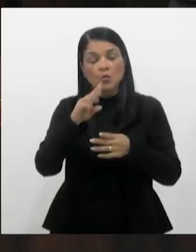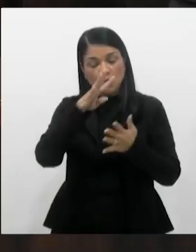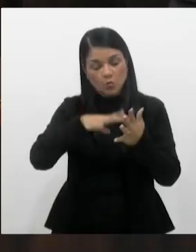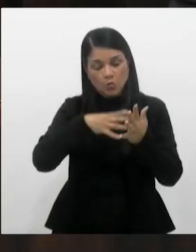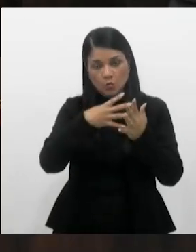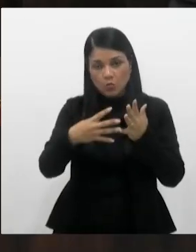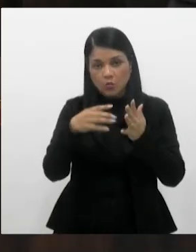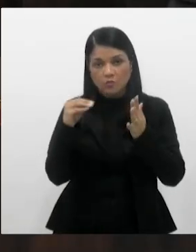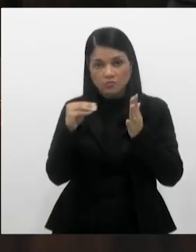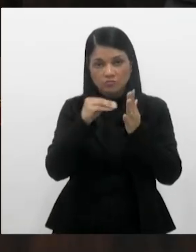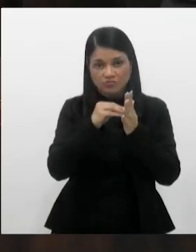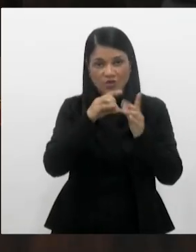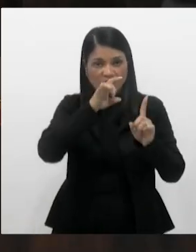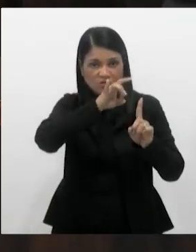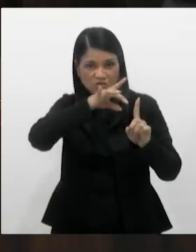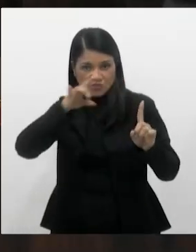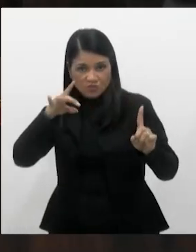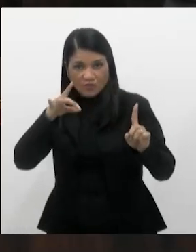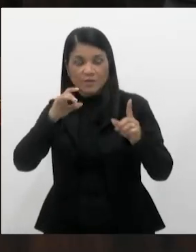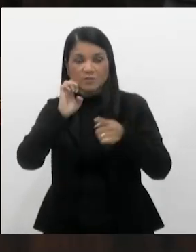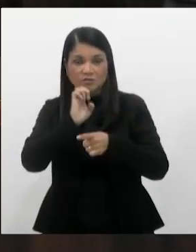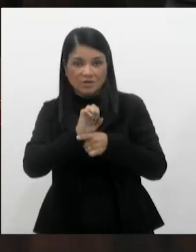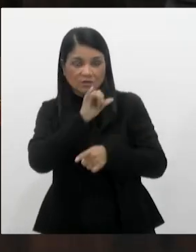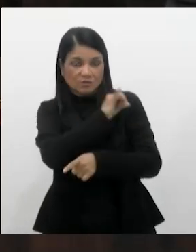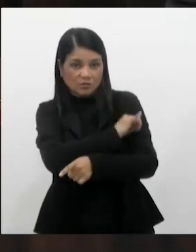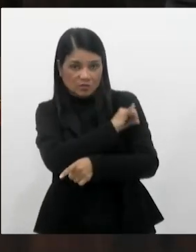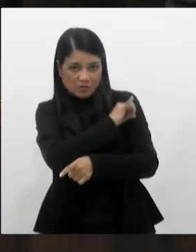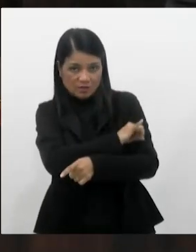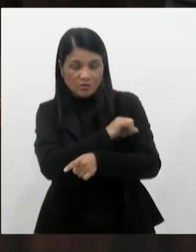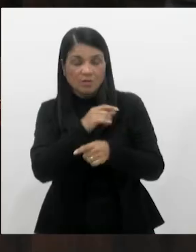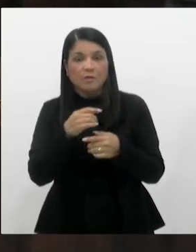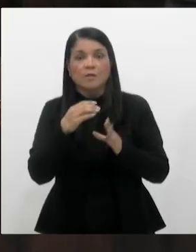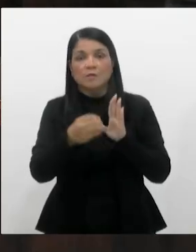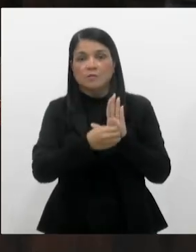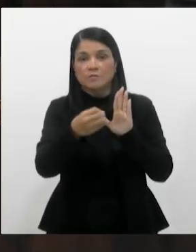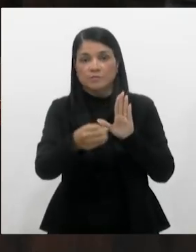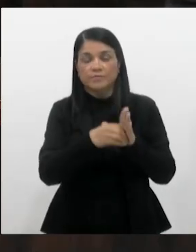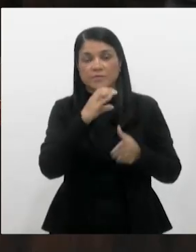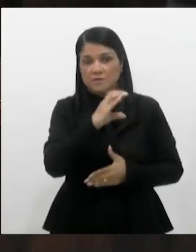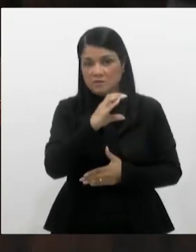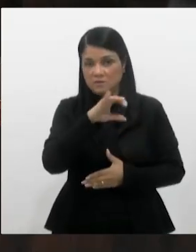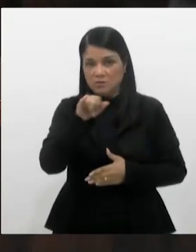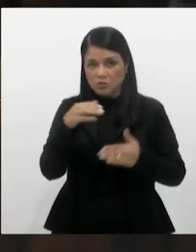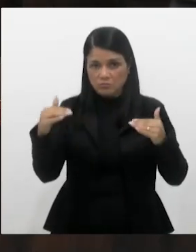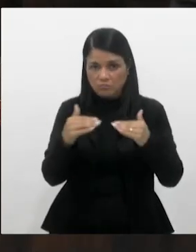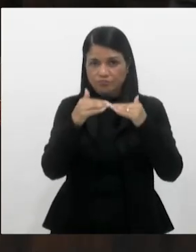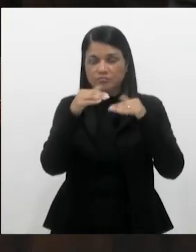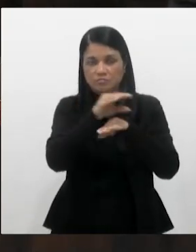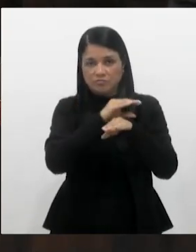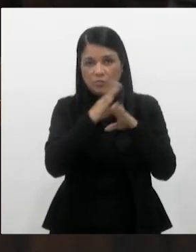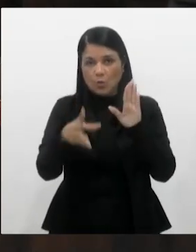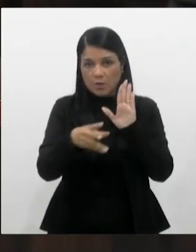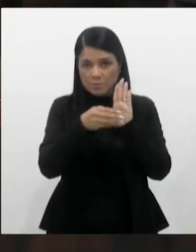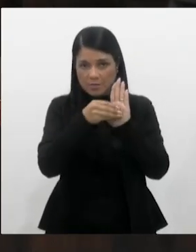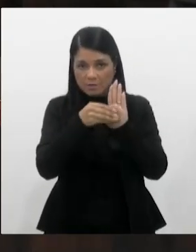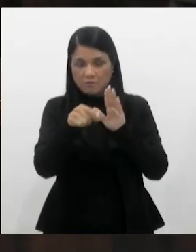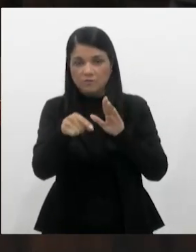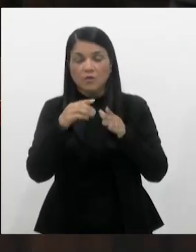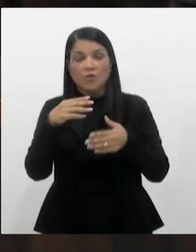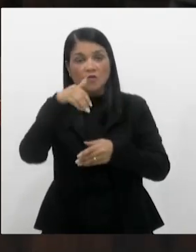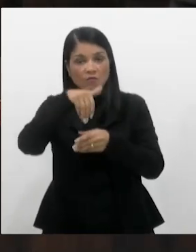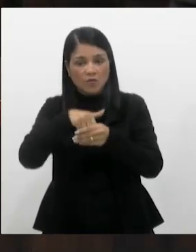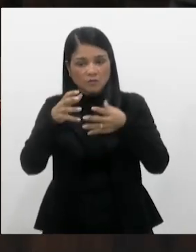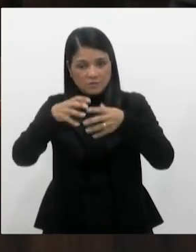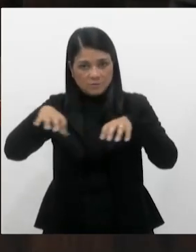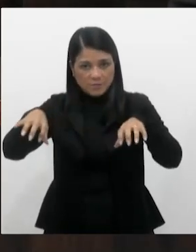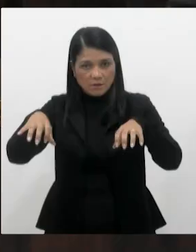à Xenofobia no âmbito do Estado do Rio de Janeiro. Parecer das Comissões de Constituição e Justiça pela Constitucionalidade, com emendas, com voto em separado